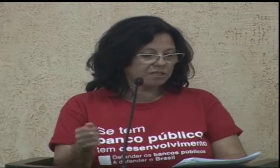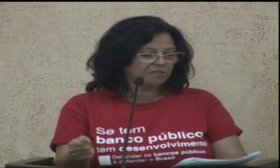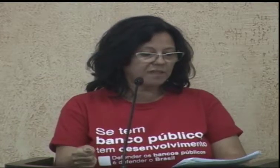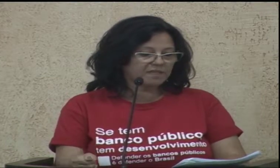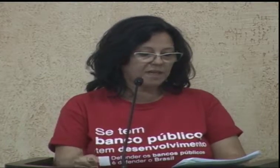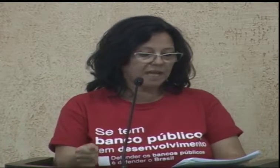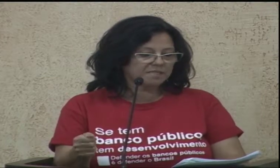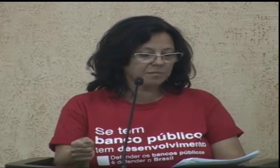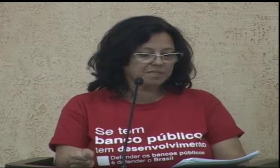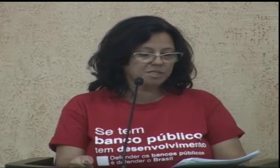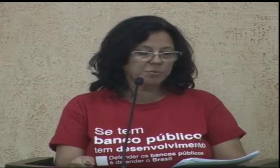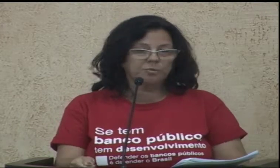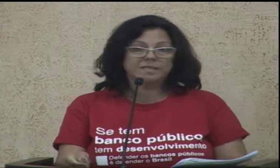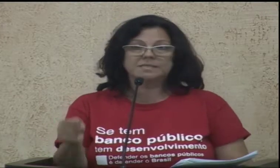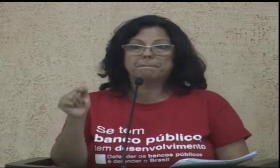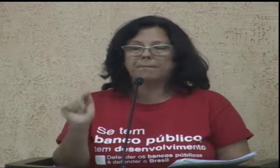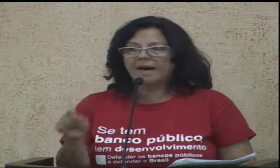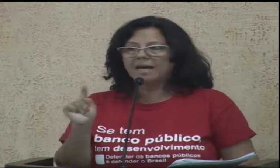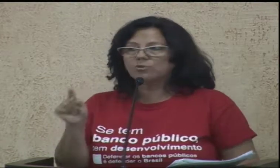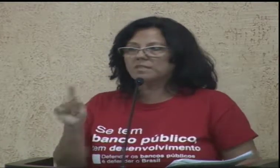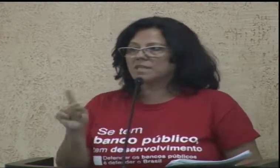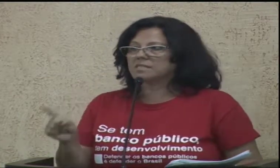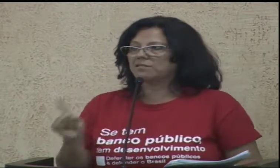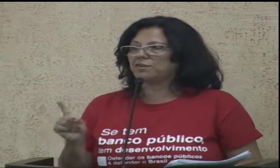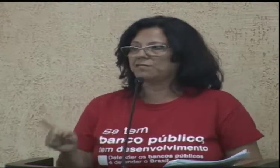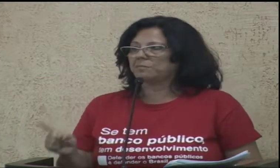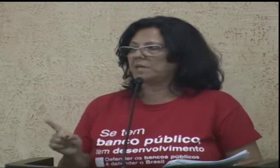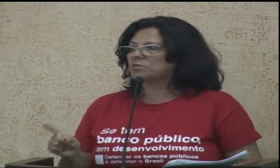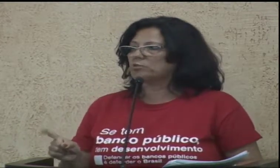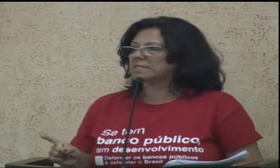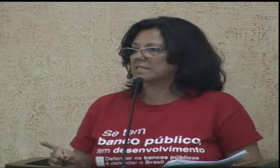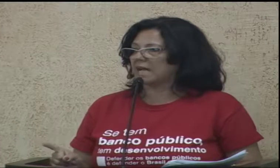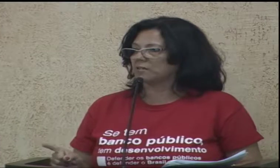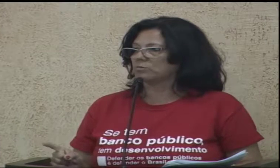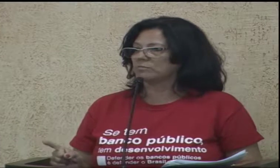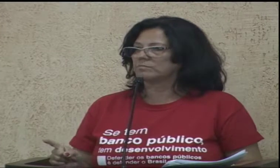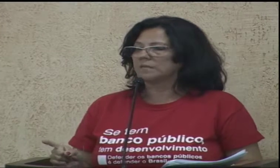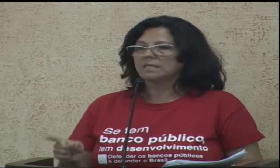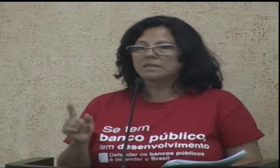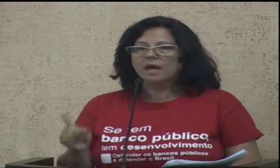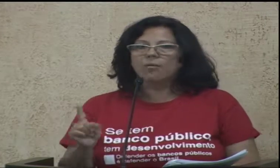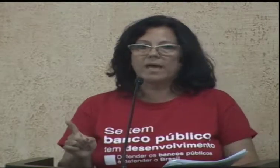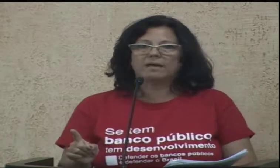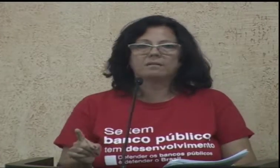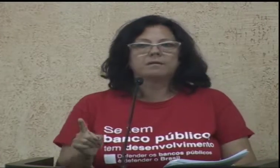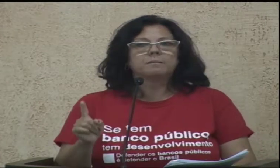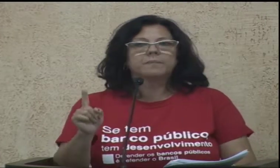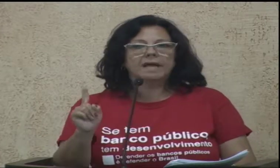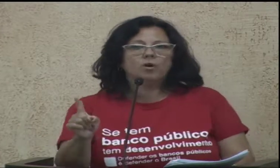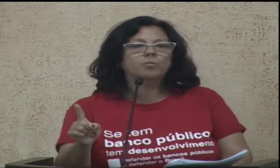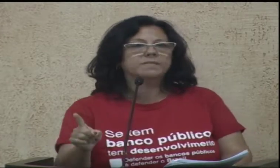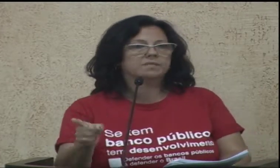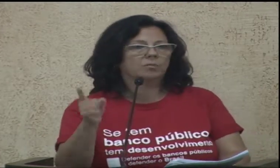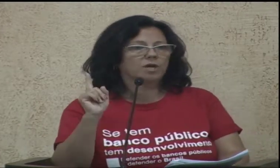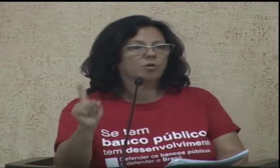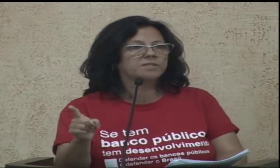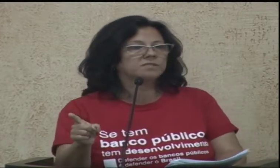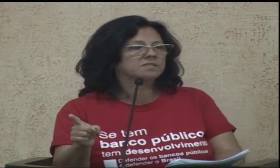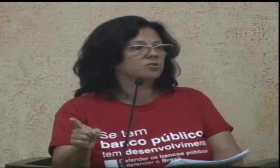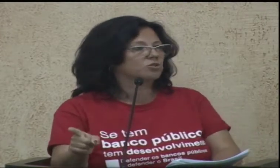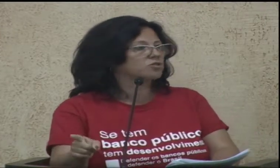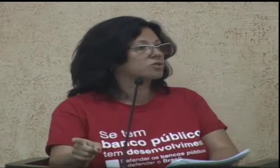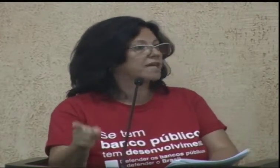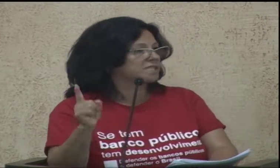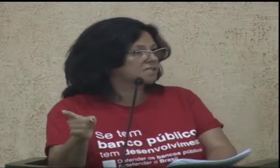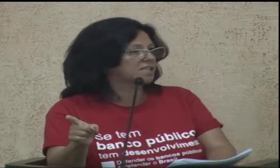gente defender as empresas públicas para o desenvolvimento do Estado, não é para a corrupção, porque a corrupção